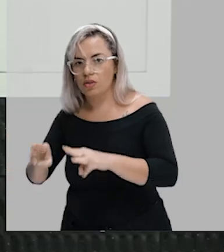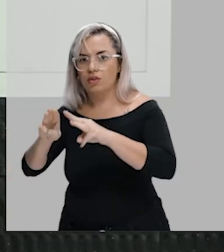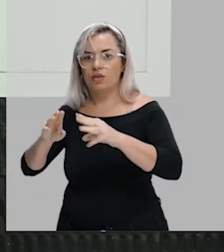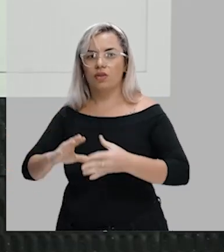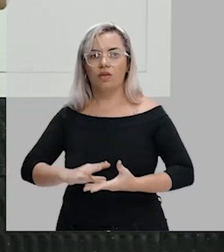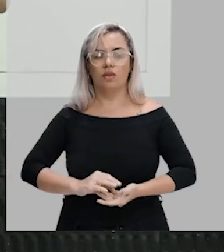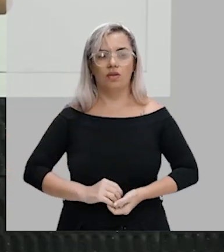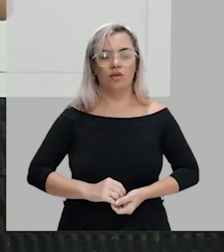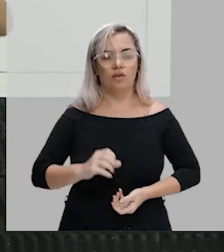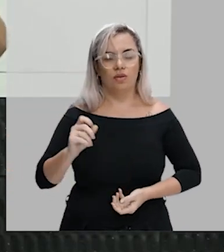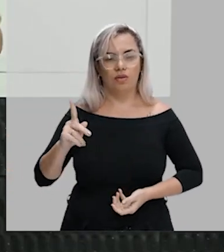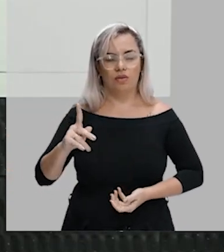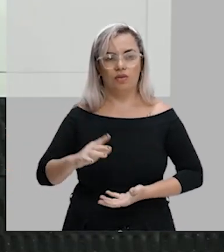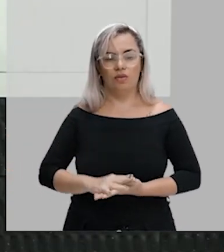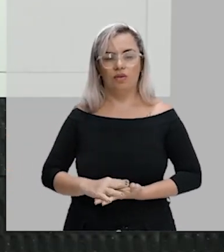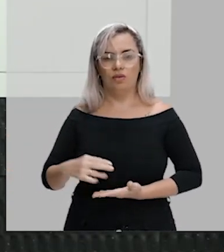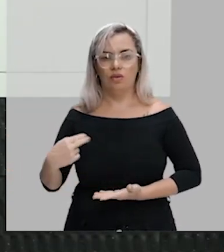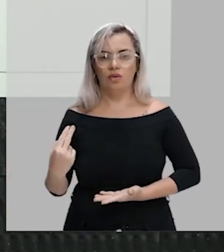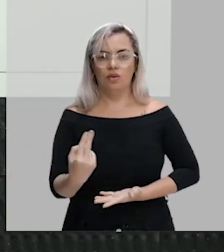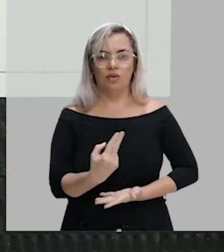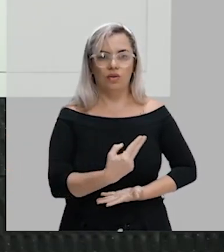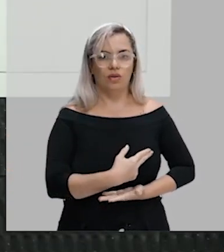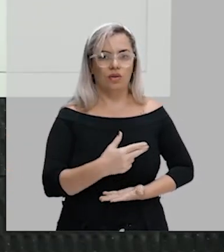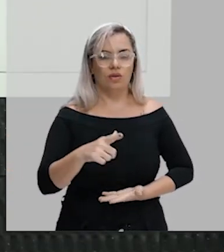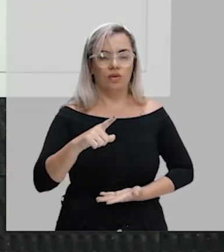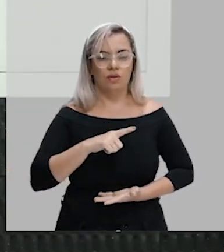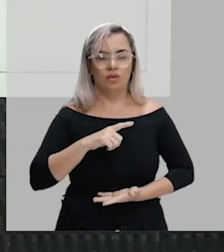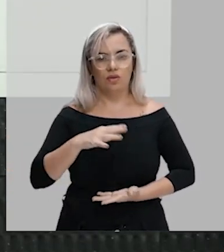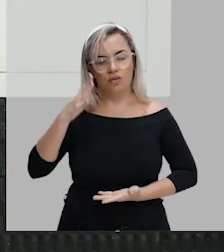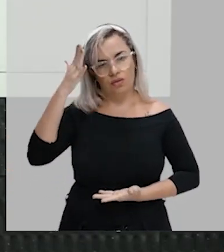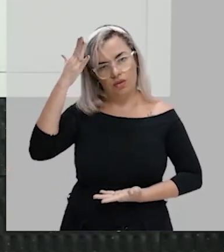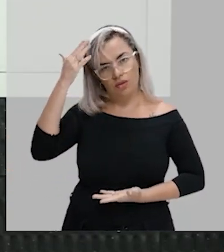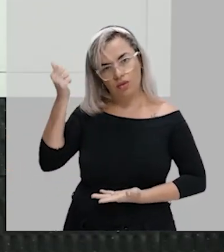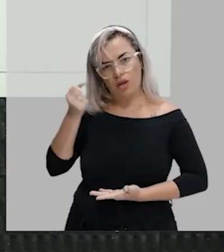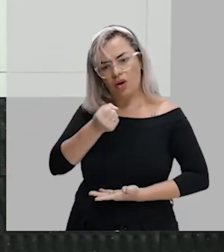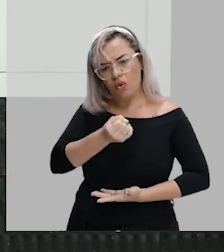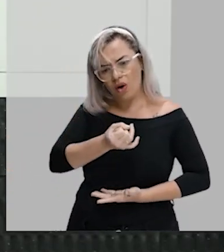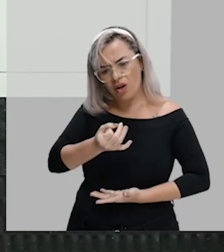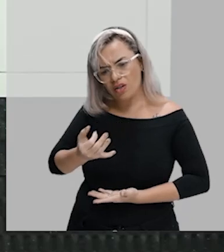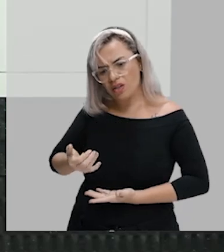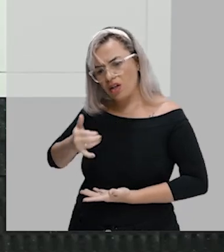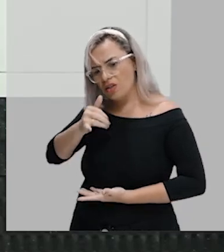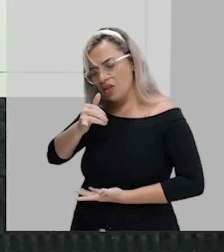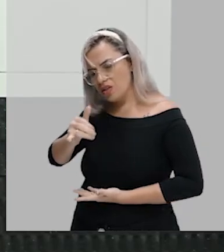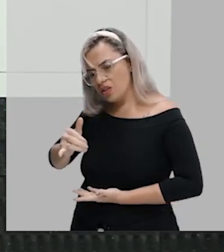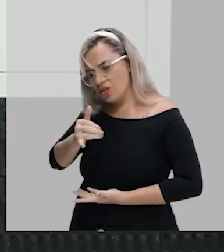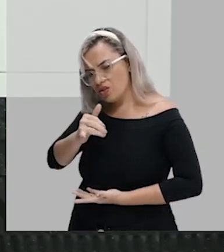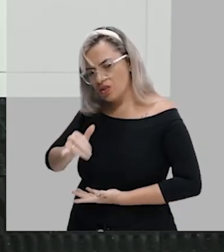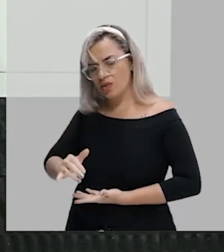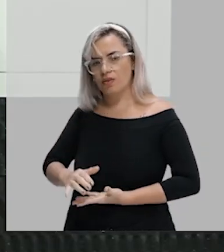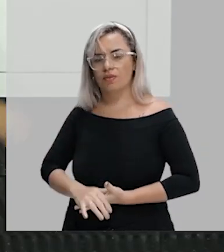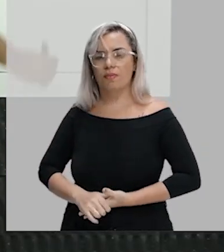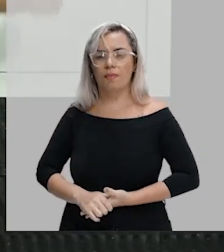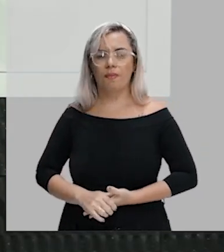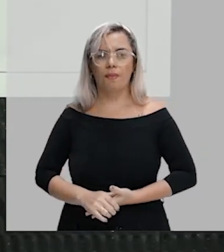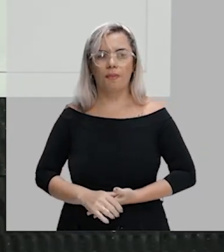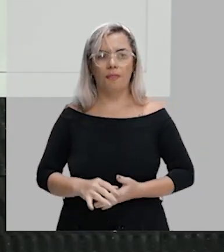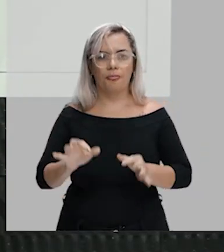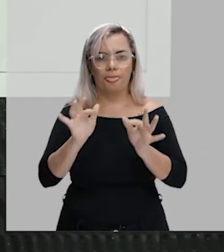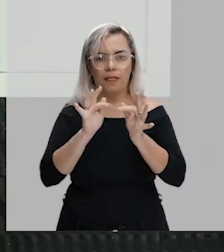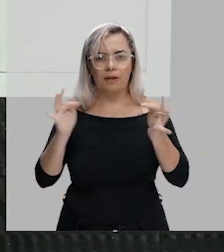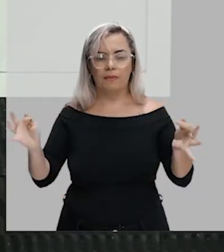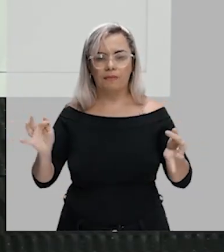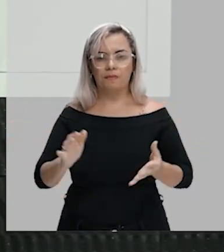Ok? Então nós temos que saber a quantidade de energia. Como é que a gente vai saber isso? Porque também é muito simples.